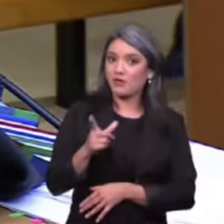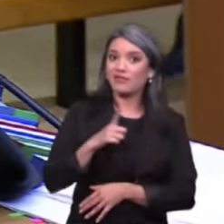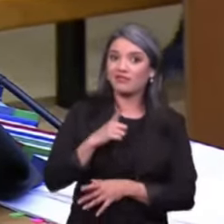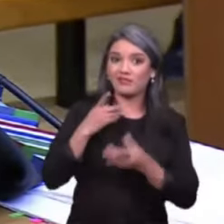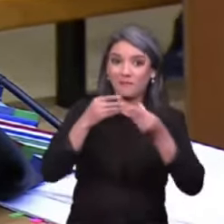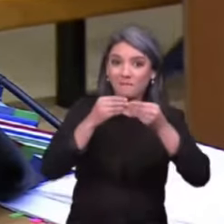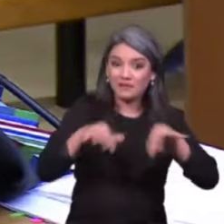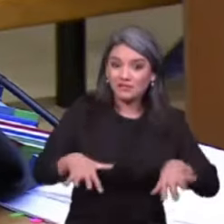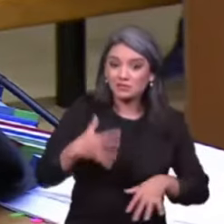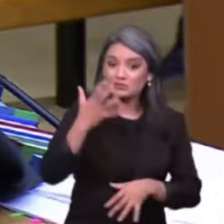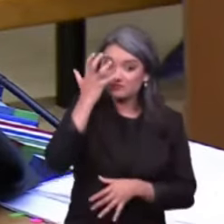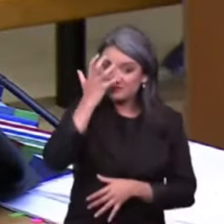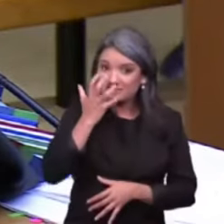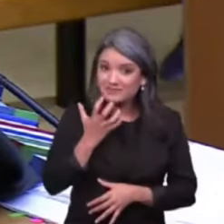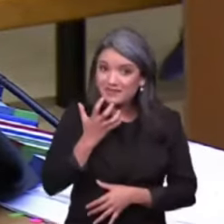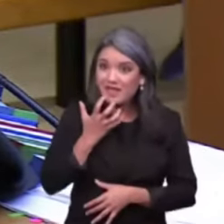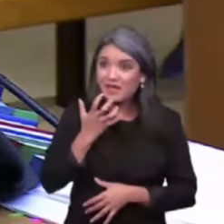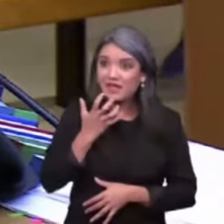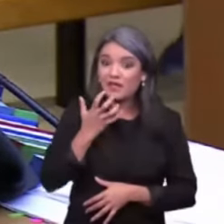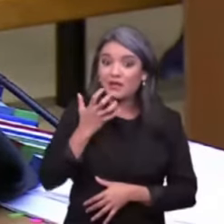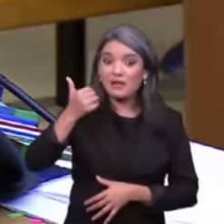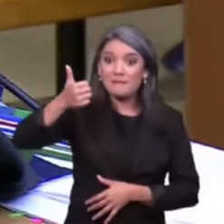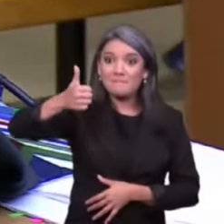sérios e maiores que o cigarro.